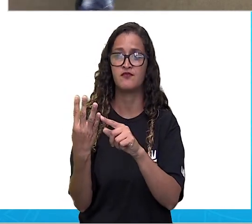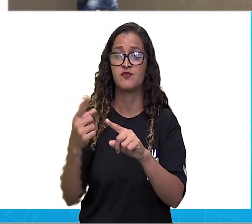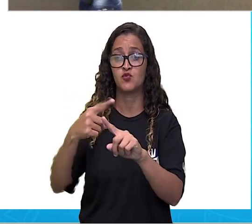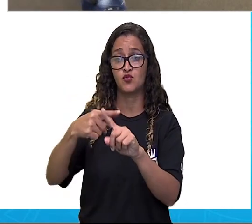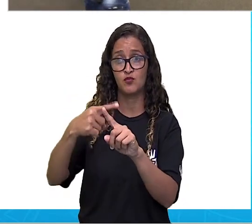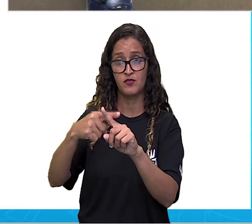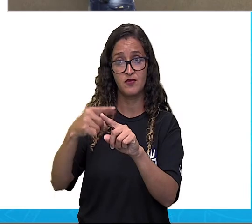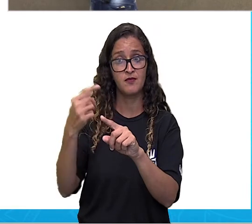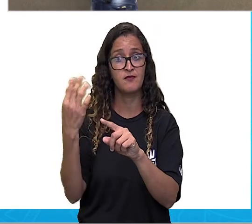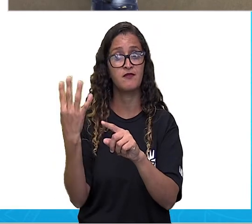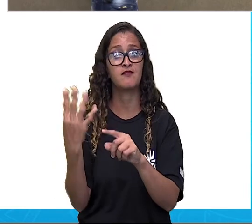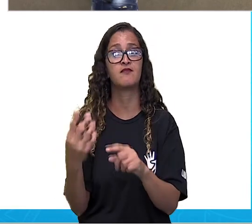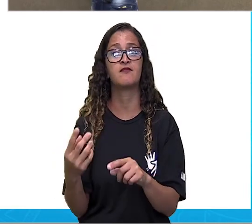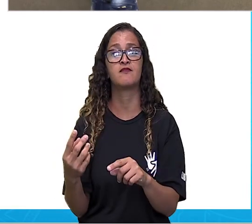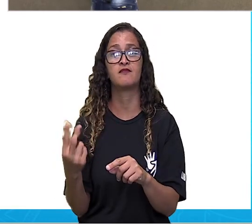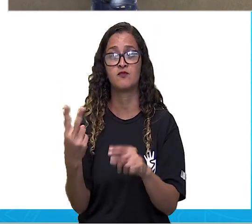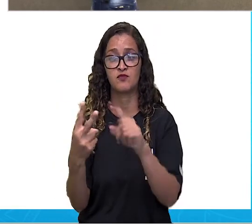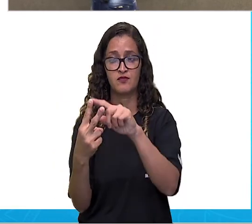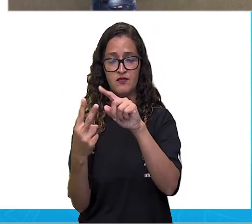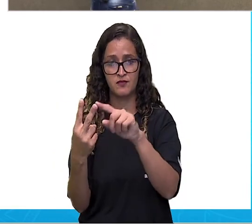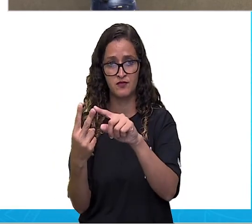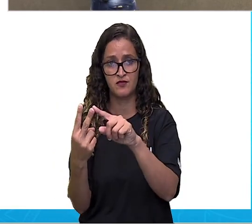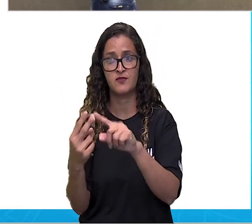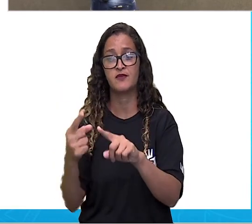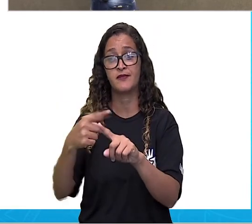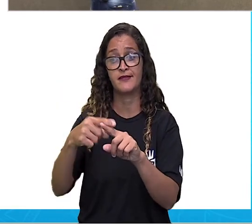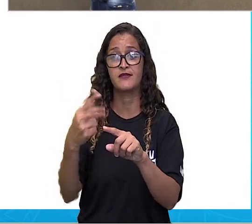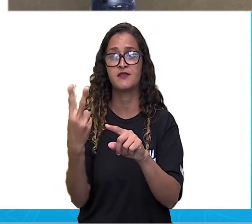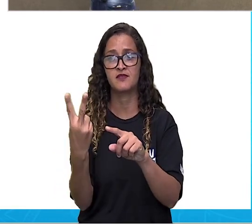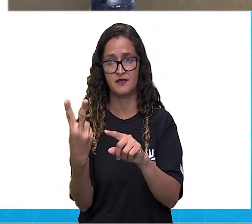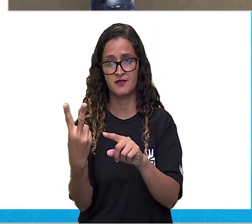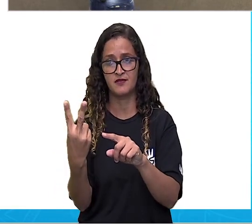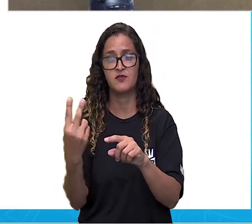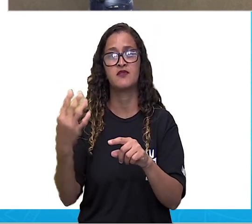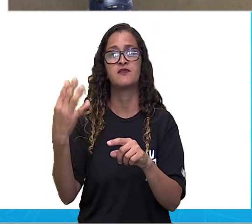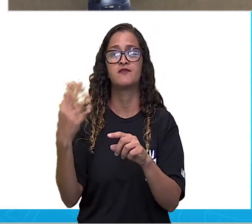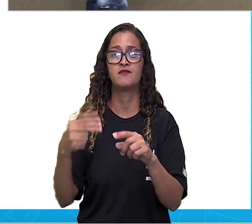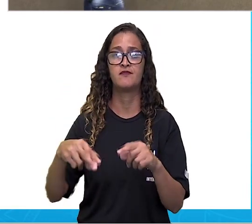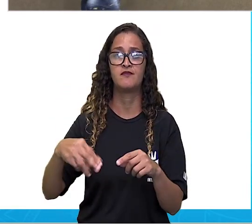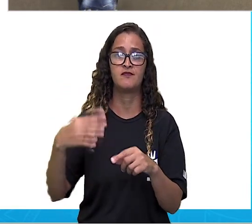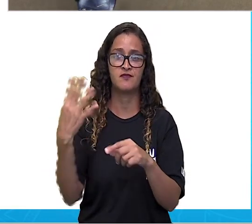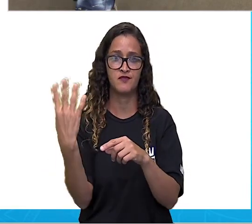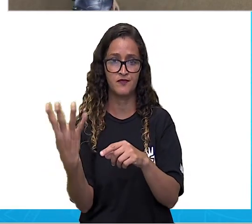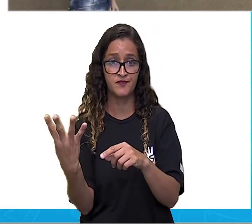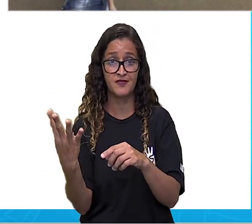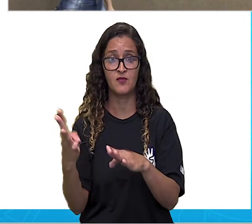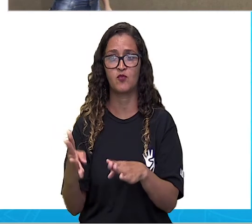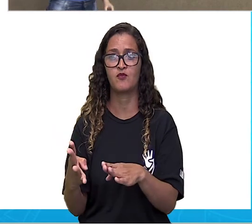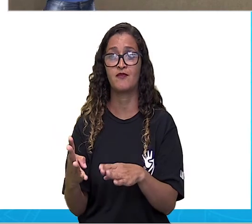isso? Então, aqui você já tem 4, ok? E 4